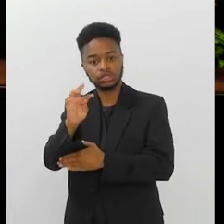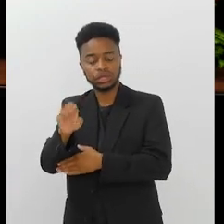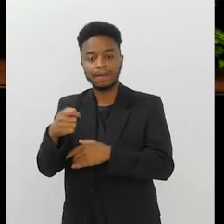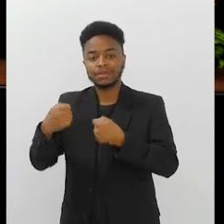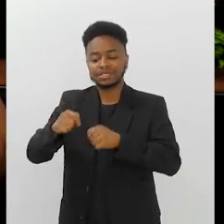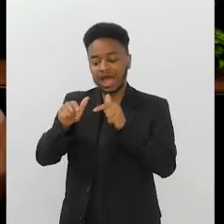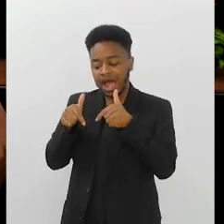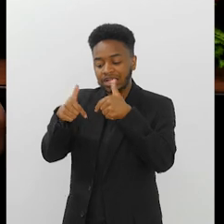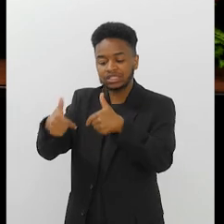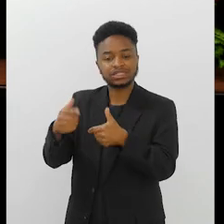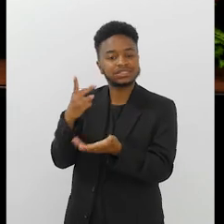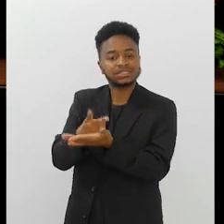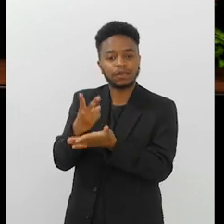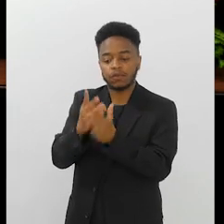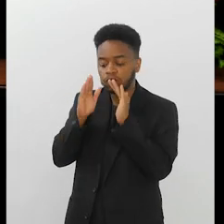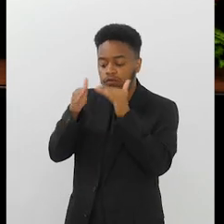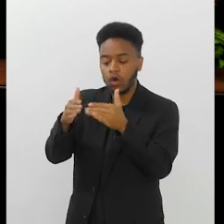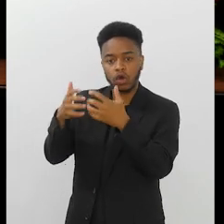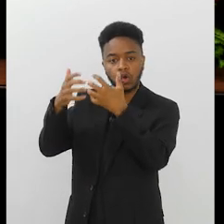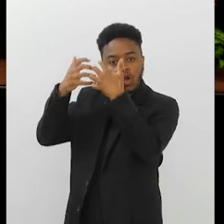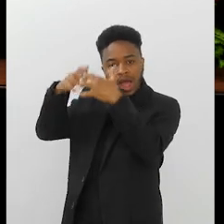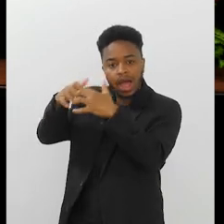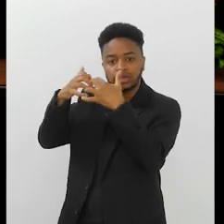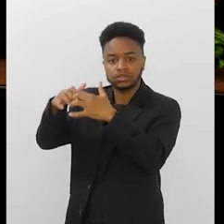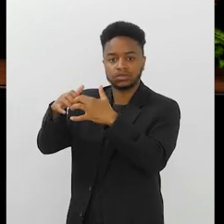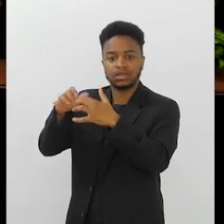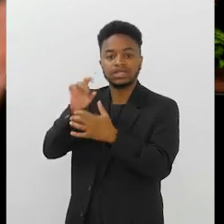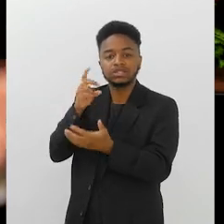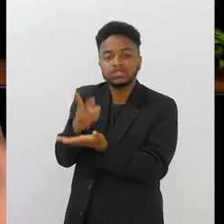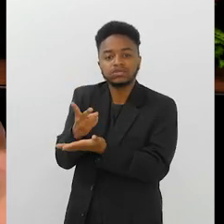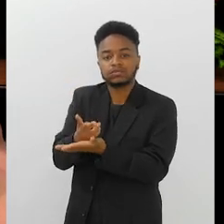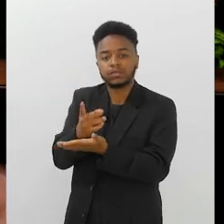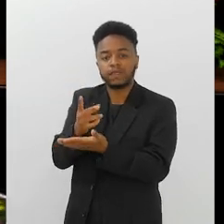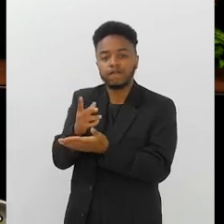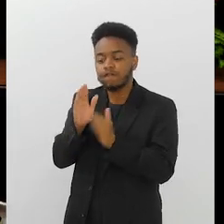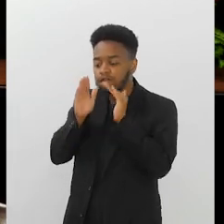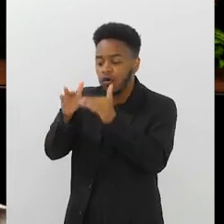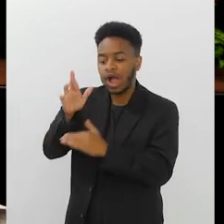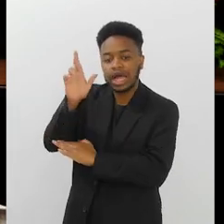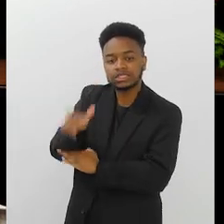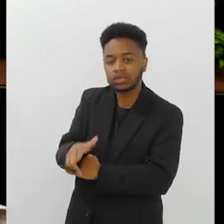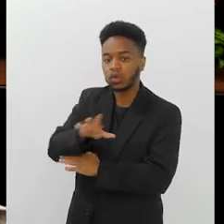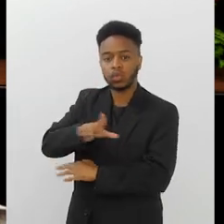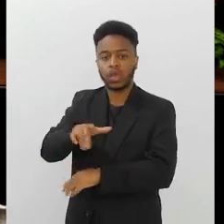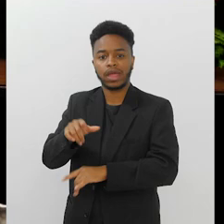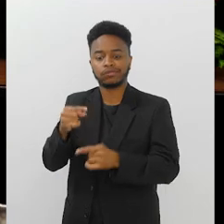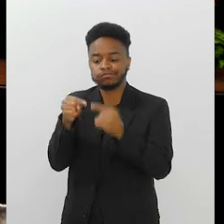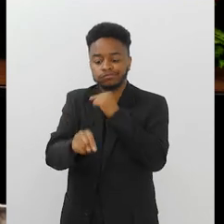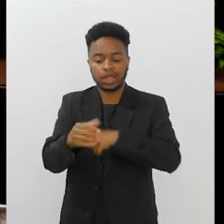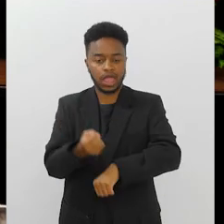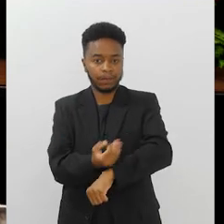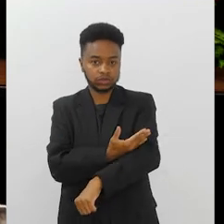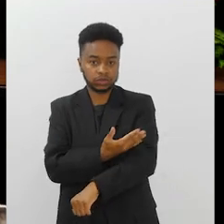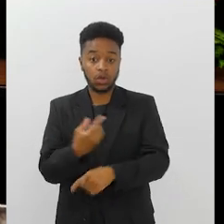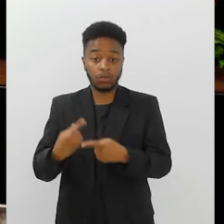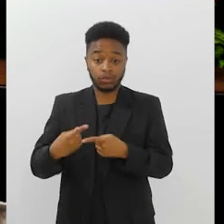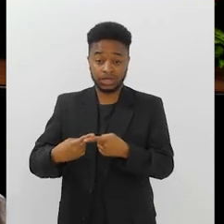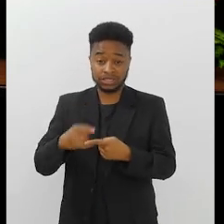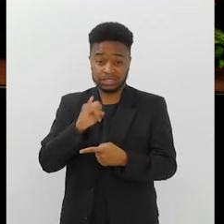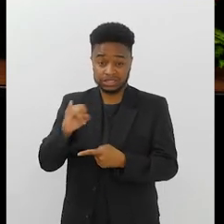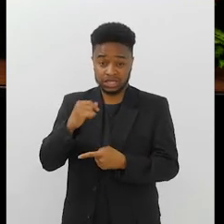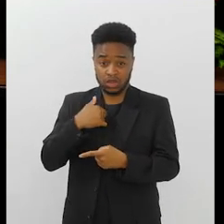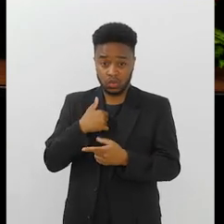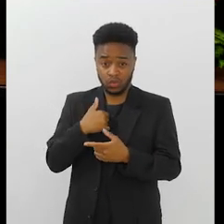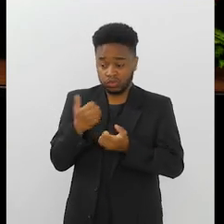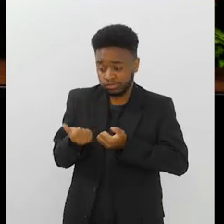característica lógica que pauta somente a vida num lado da razão e não da emoção desde o momento que eu faço isso com a mulher eu tiro a